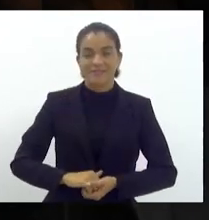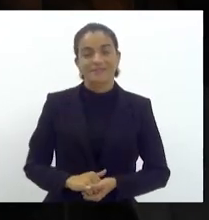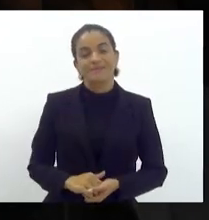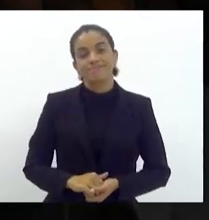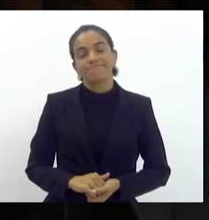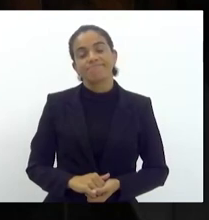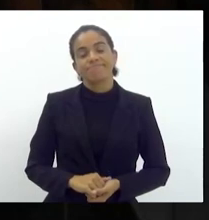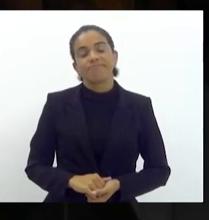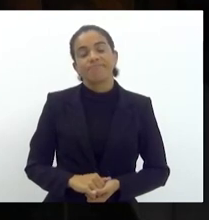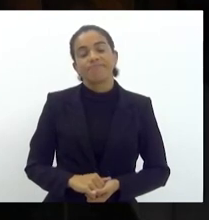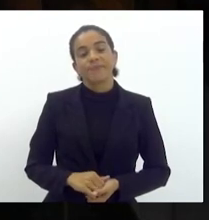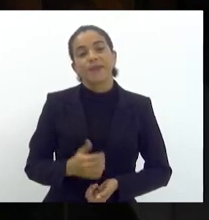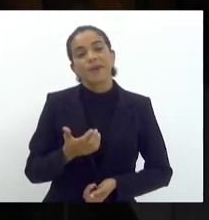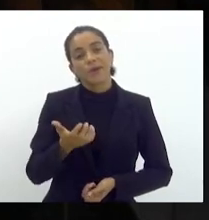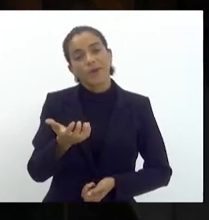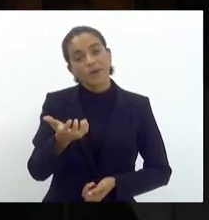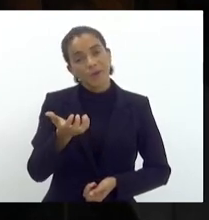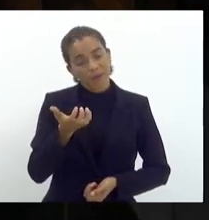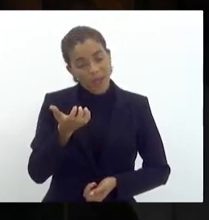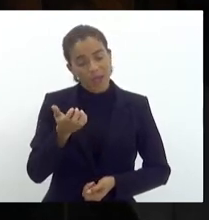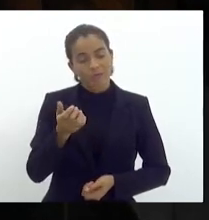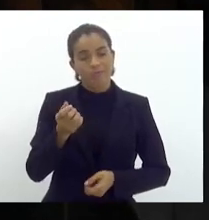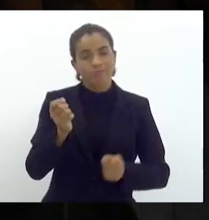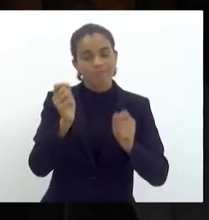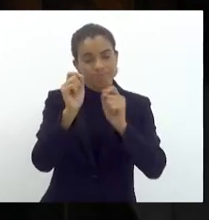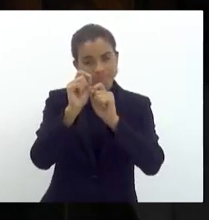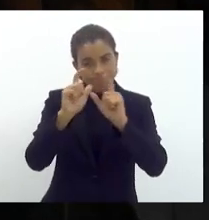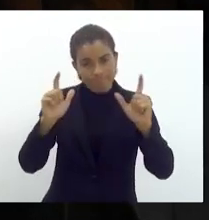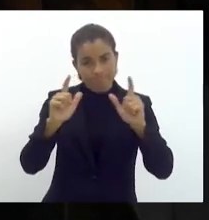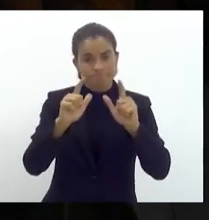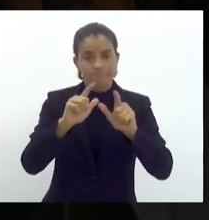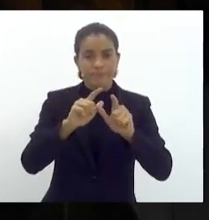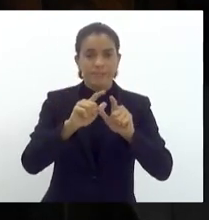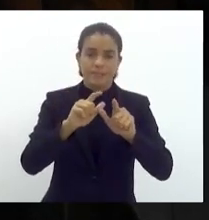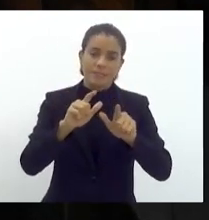eu queria chamar a atenção